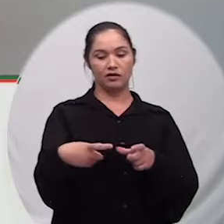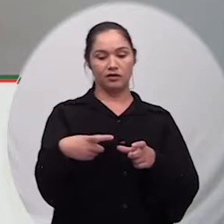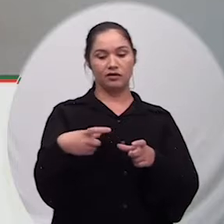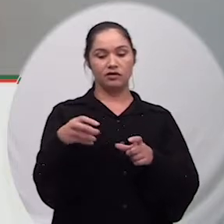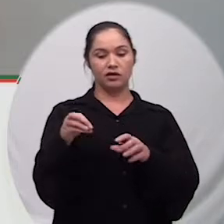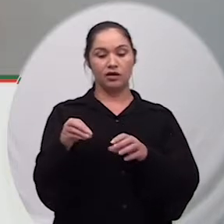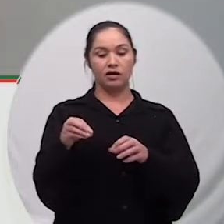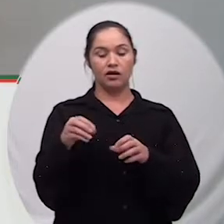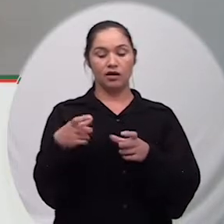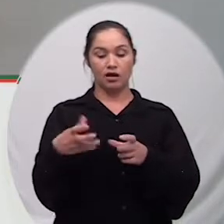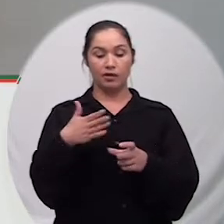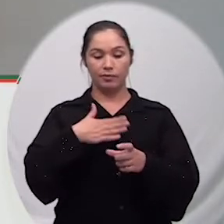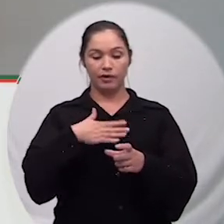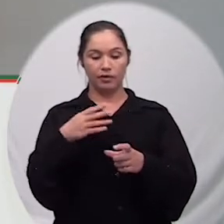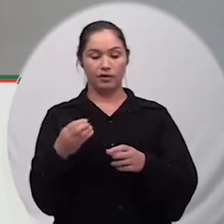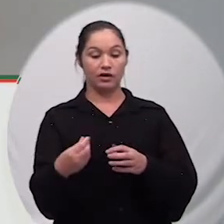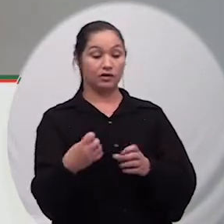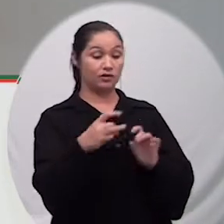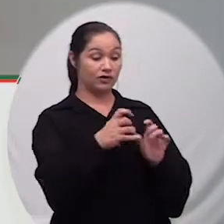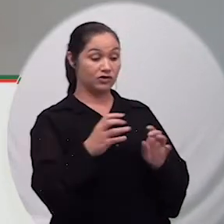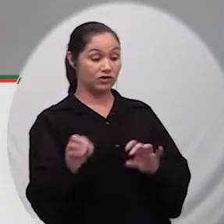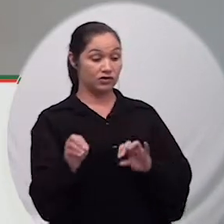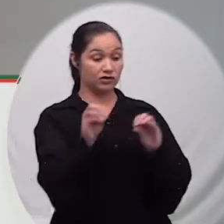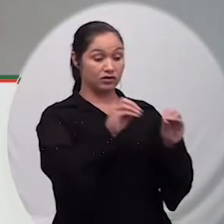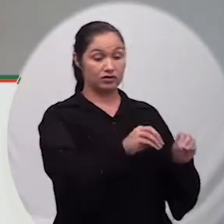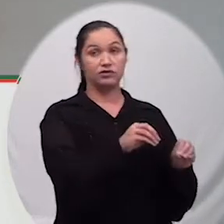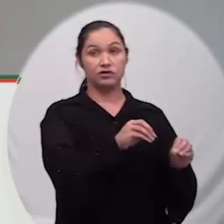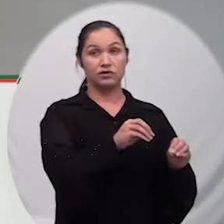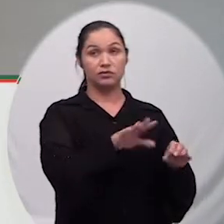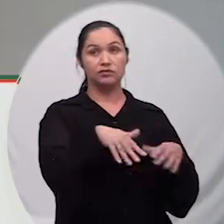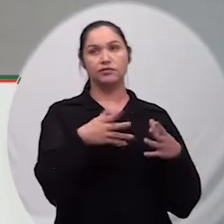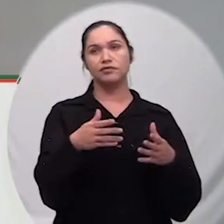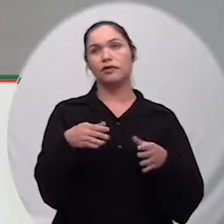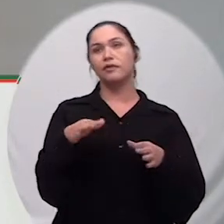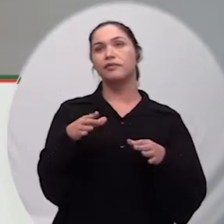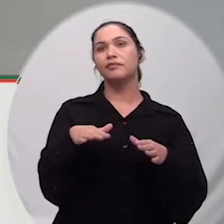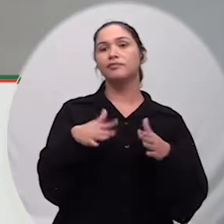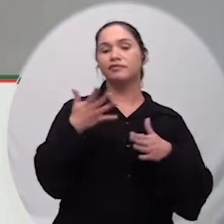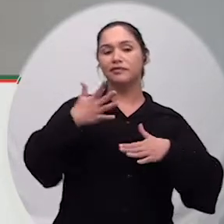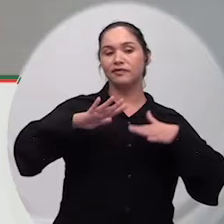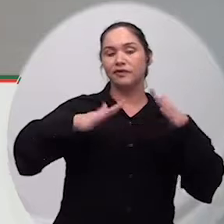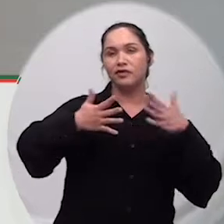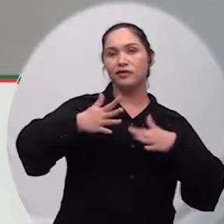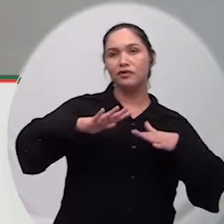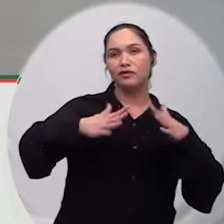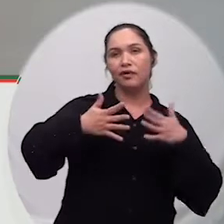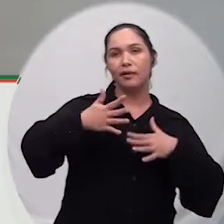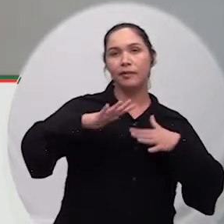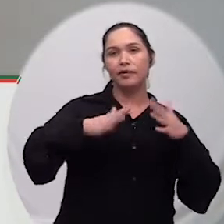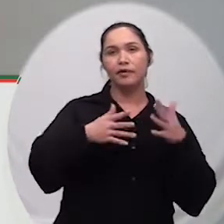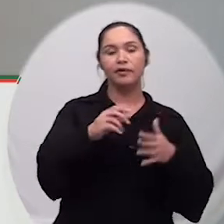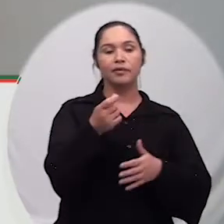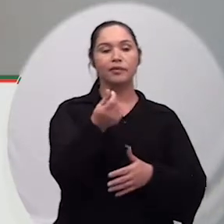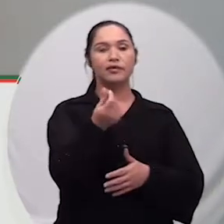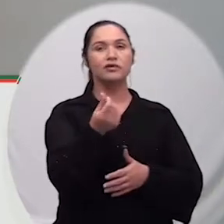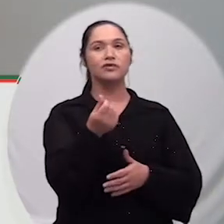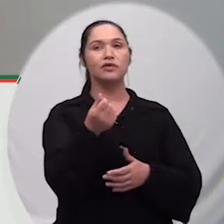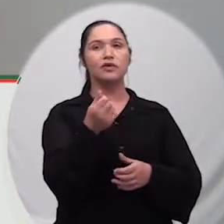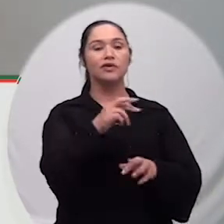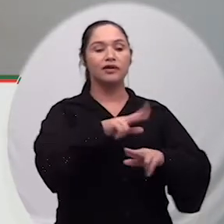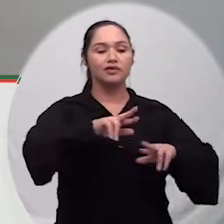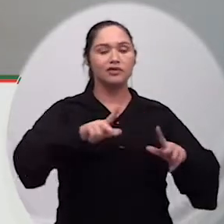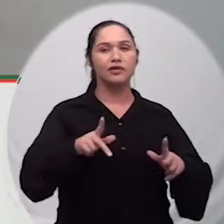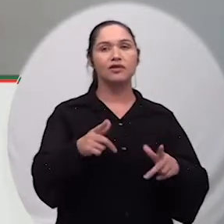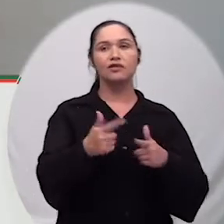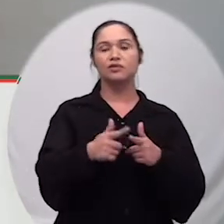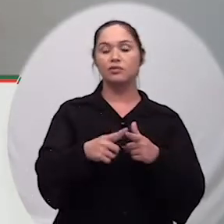Você, conforme a área, você paga mais ou menos também. É um outro, né? Se o serviço é o mesmo, você transferir uma escritura de 50 mil reais ou de 200